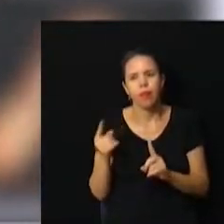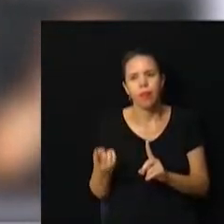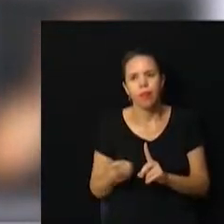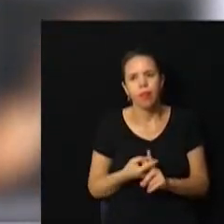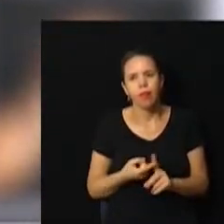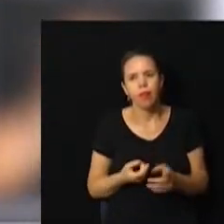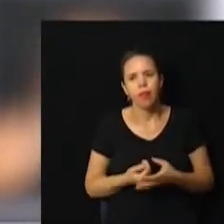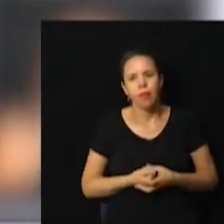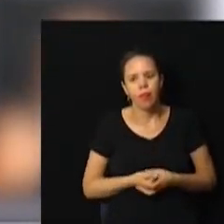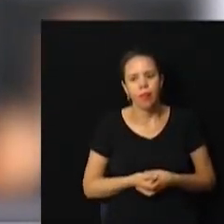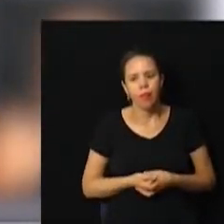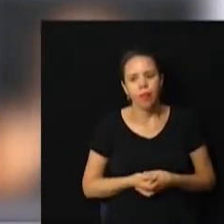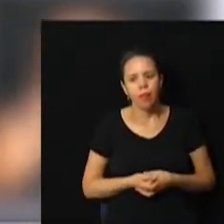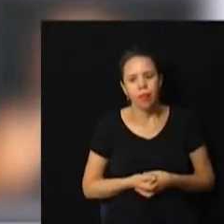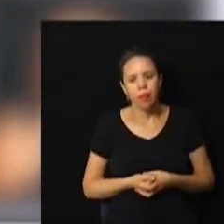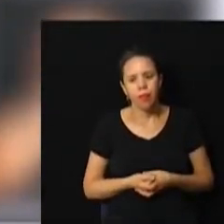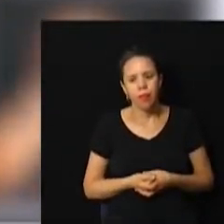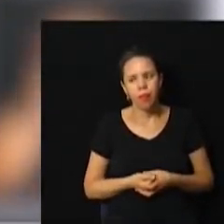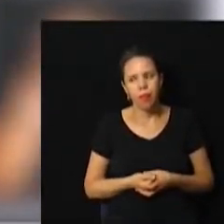com as grávidas.